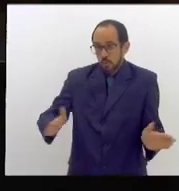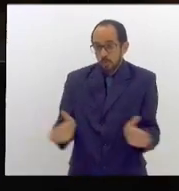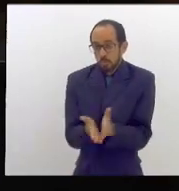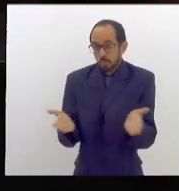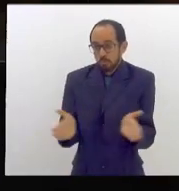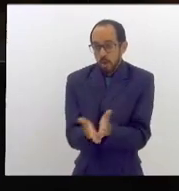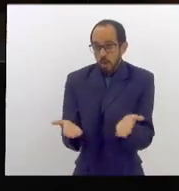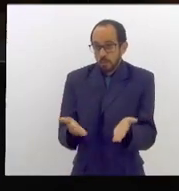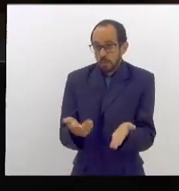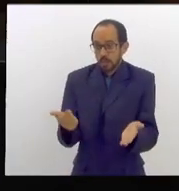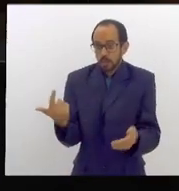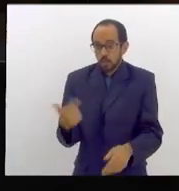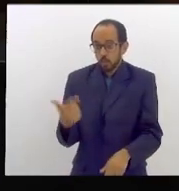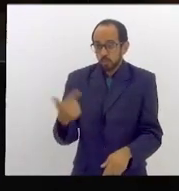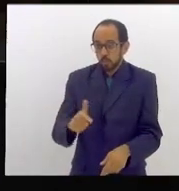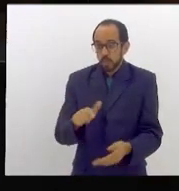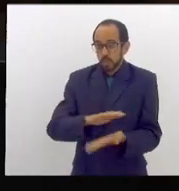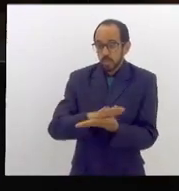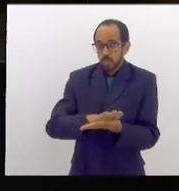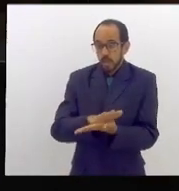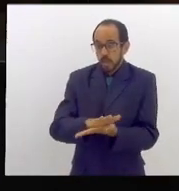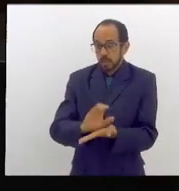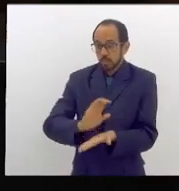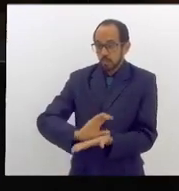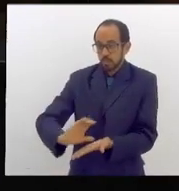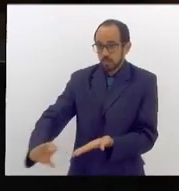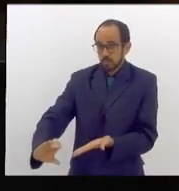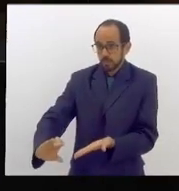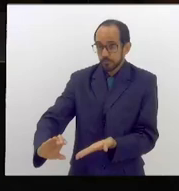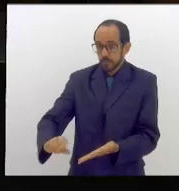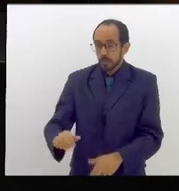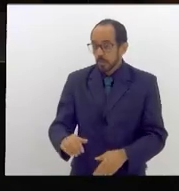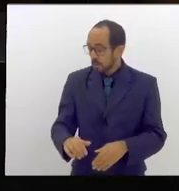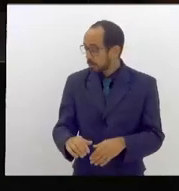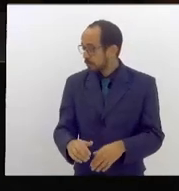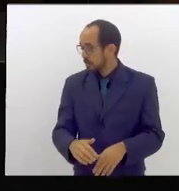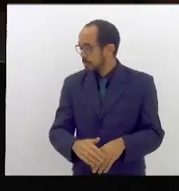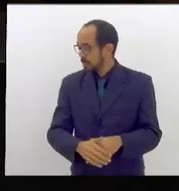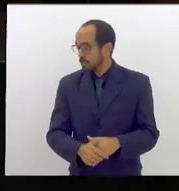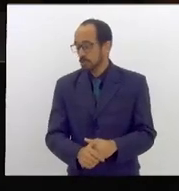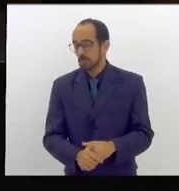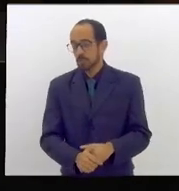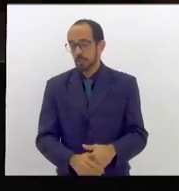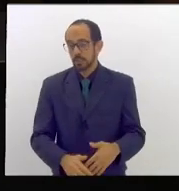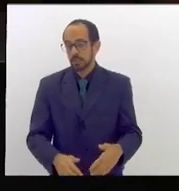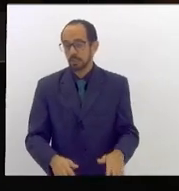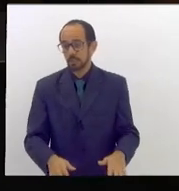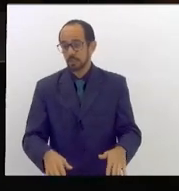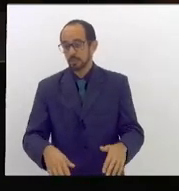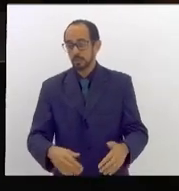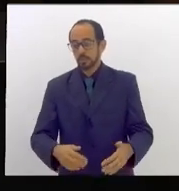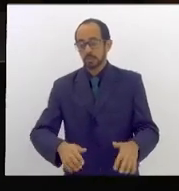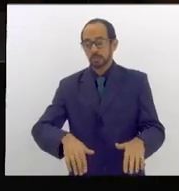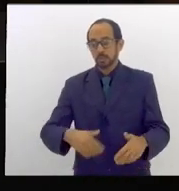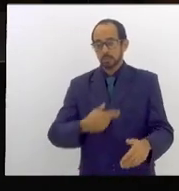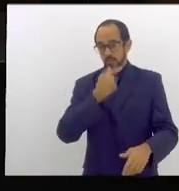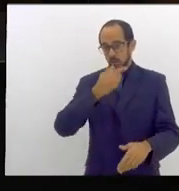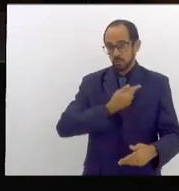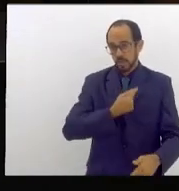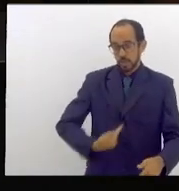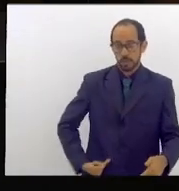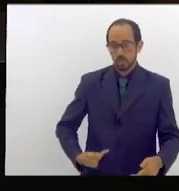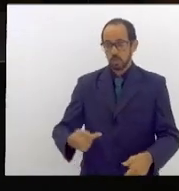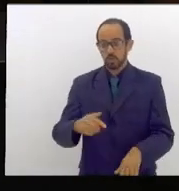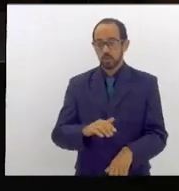não está no orçamento do Estado do Rio de Janeiro do governador Cláudio Castro o que tem